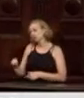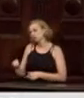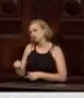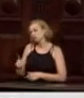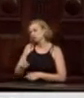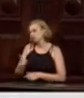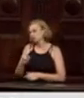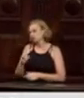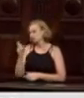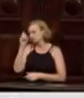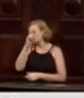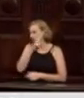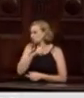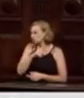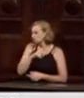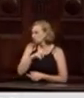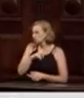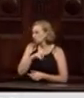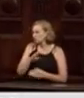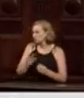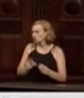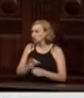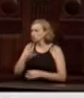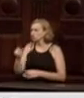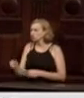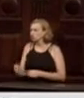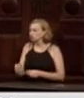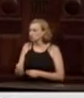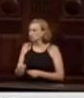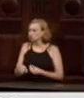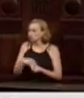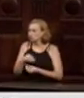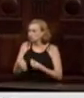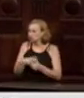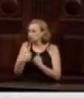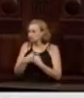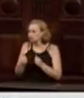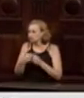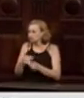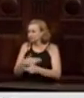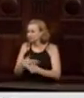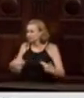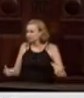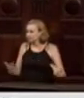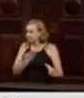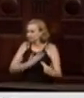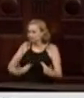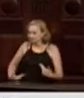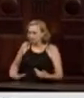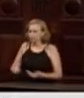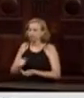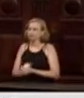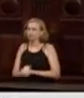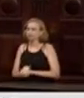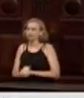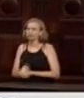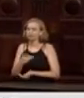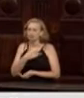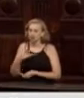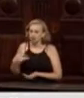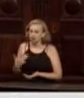dificuldades para que essas ações envolvendo a FETranspor e envolvendo o governo, envolvendo a Secretaria de